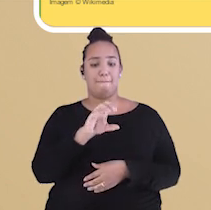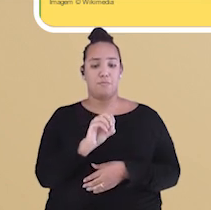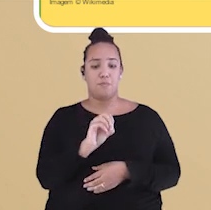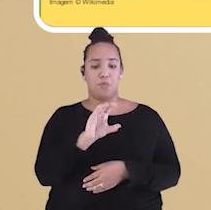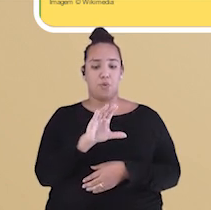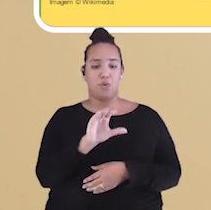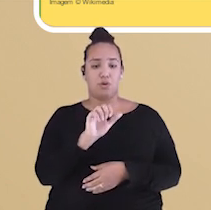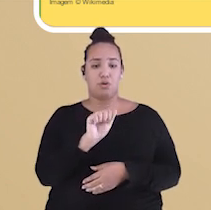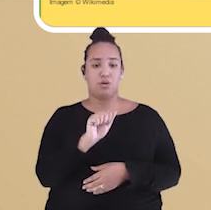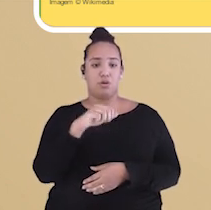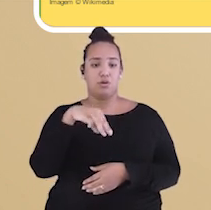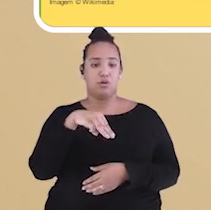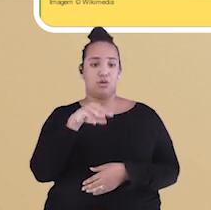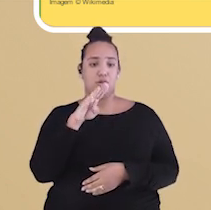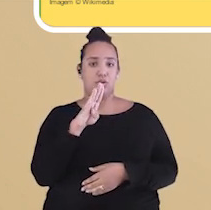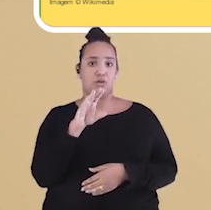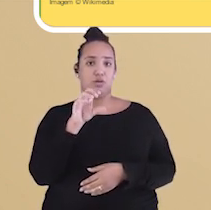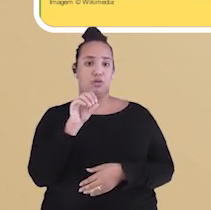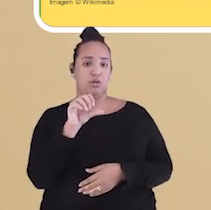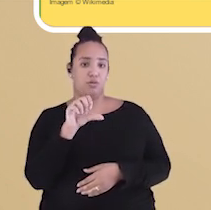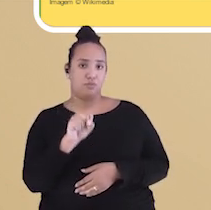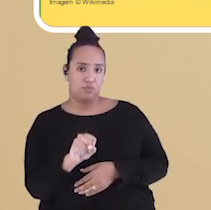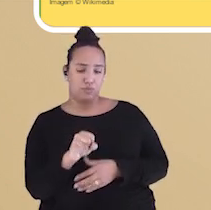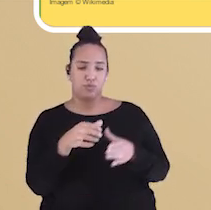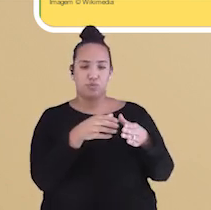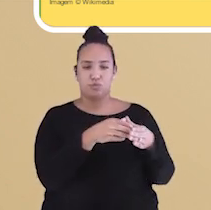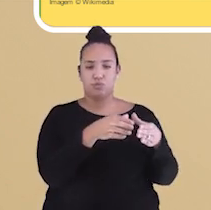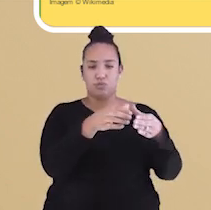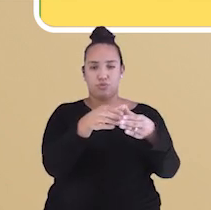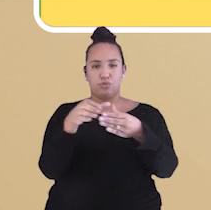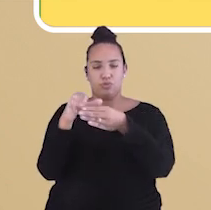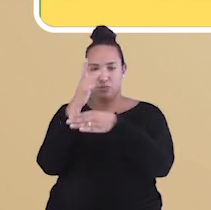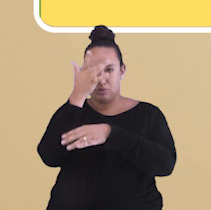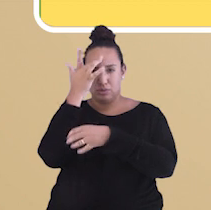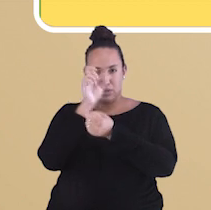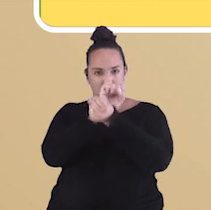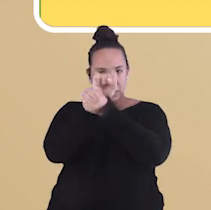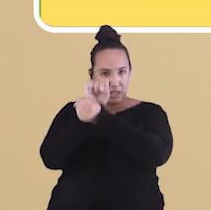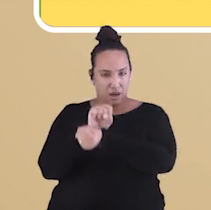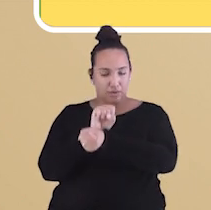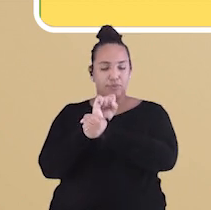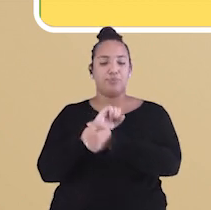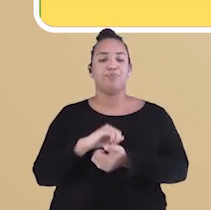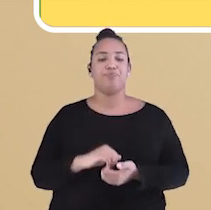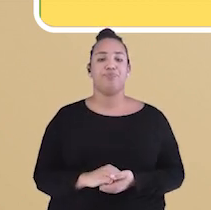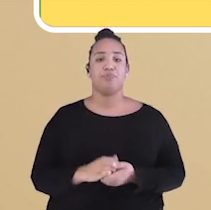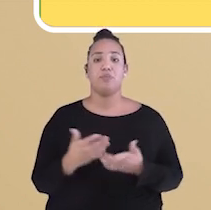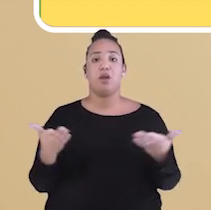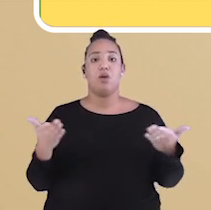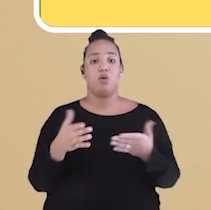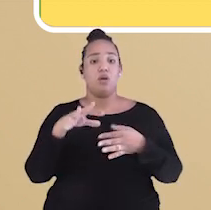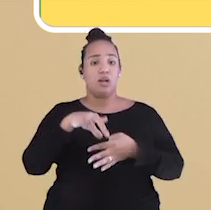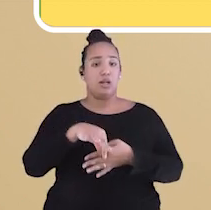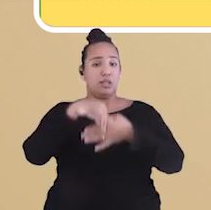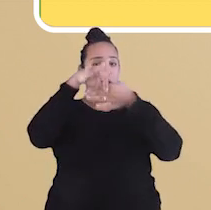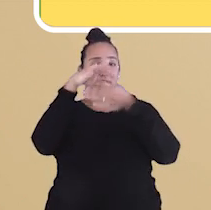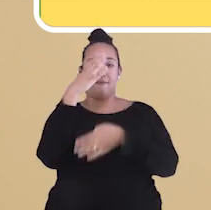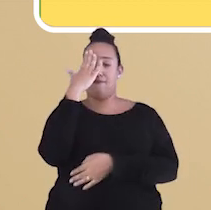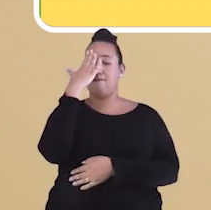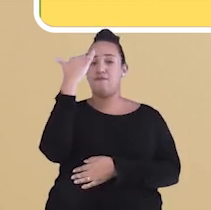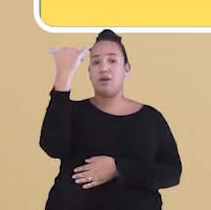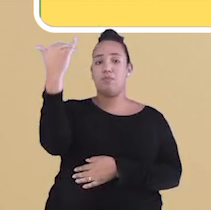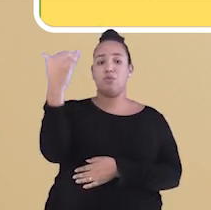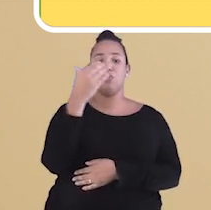eram pequenos assentamentos de escravos fugidos. Um de seus maiores líderes, que ficou